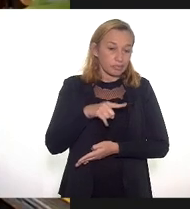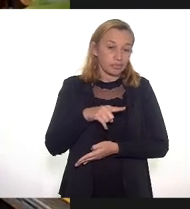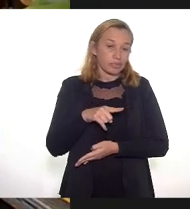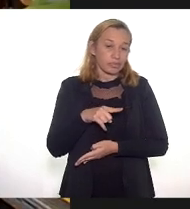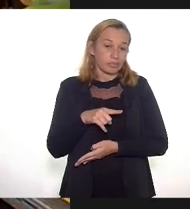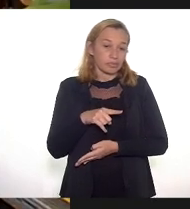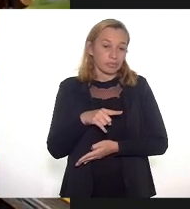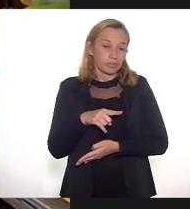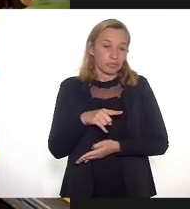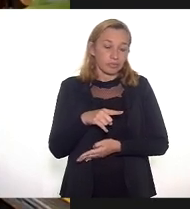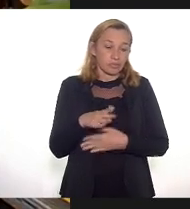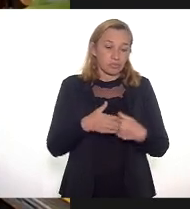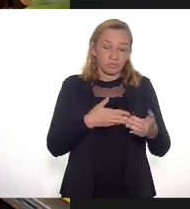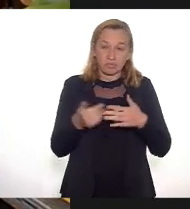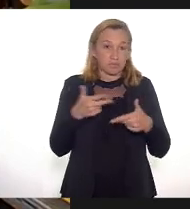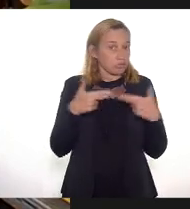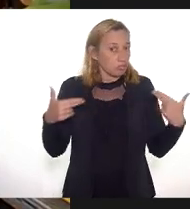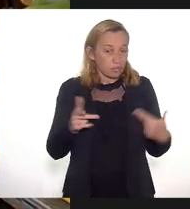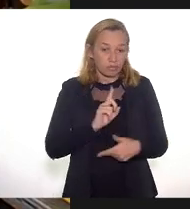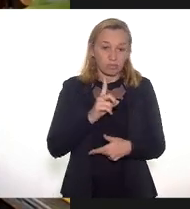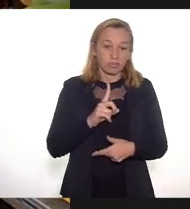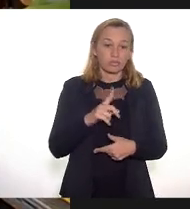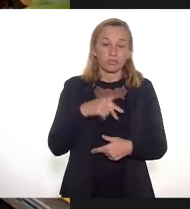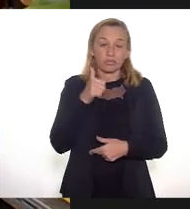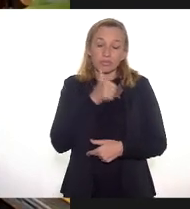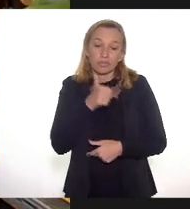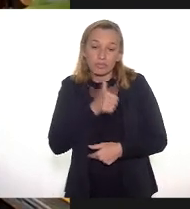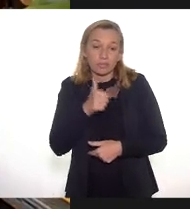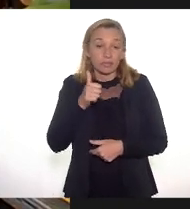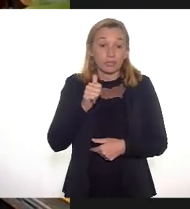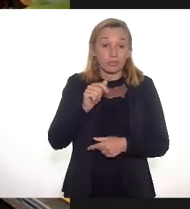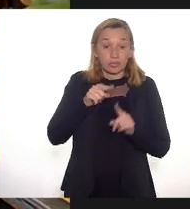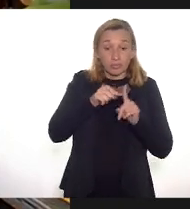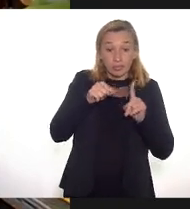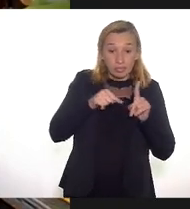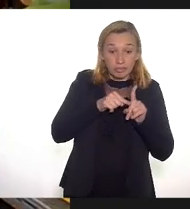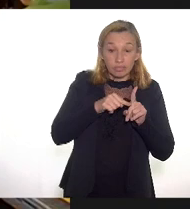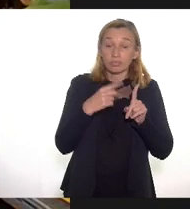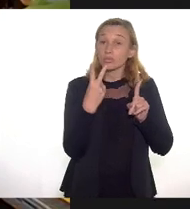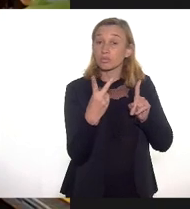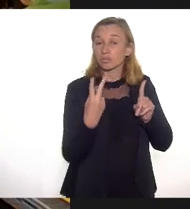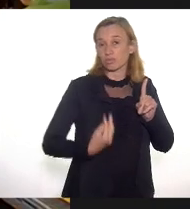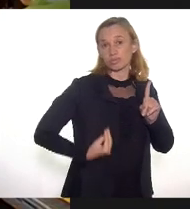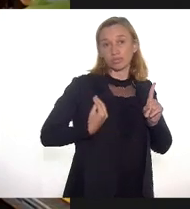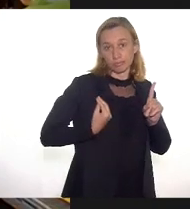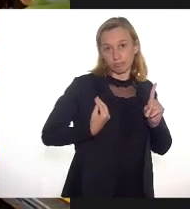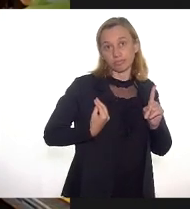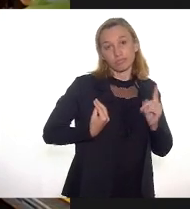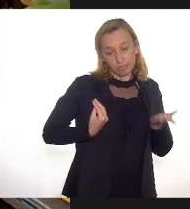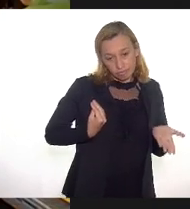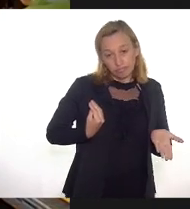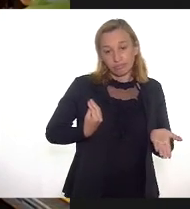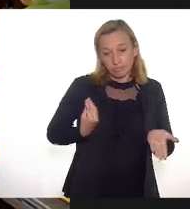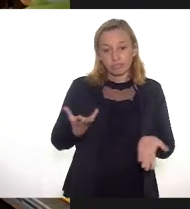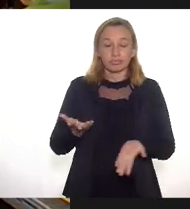qualquer prioridade, né? Quando a gente fala de mulheres grávidas, estamos falando de duas vidas, pelo menos